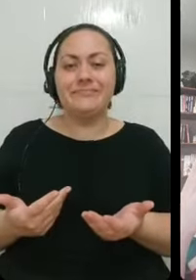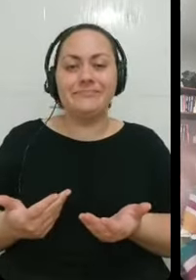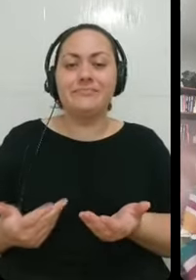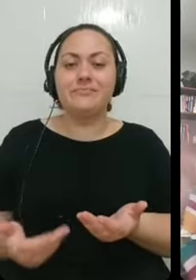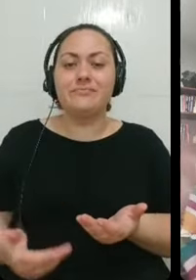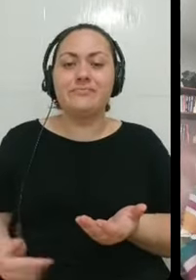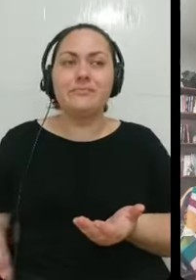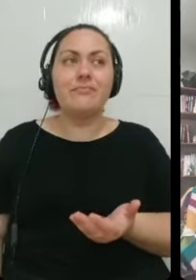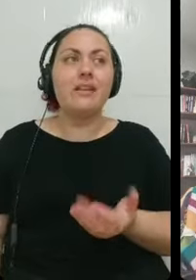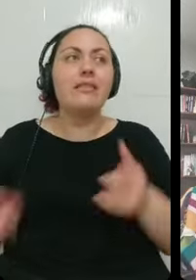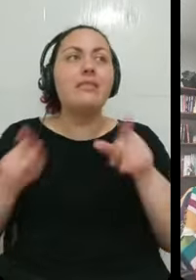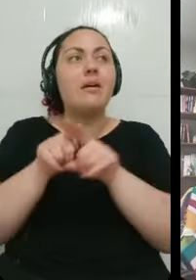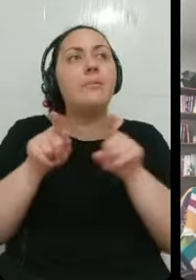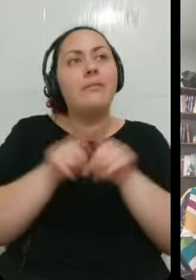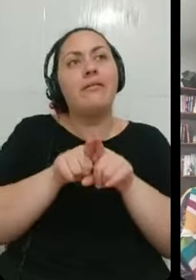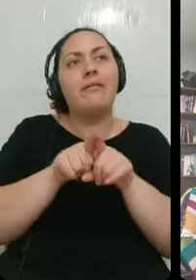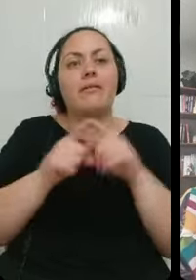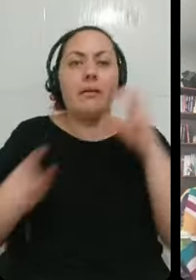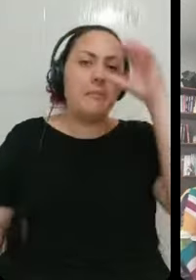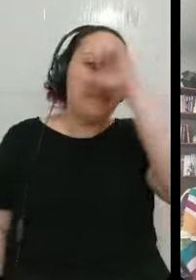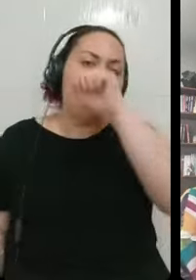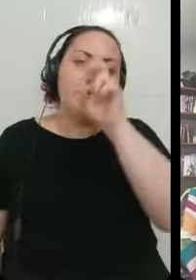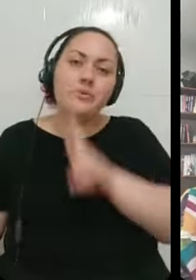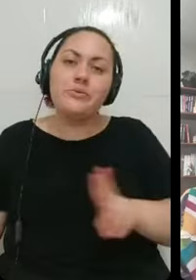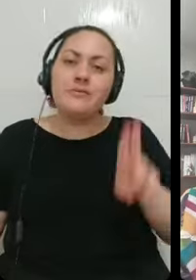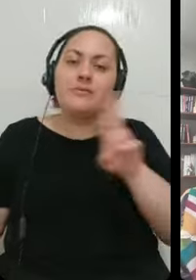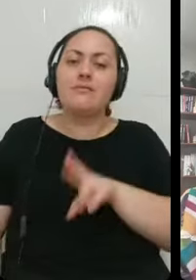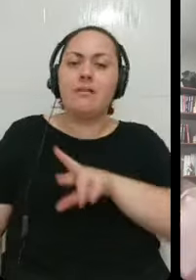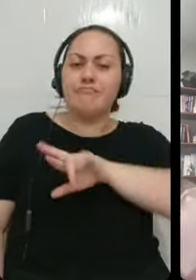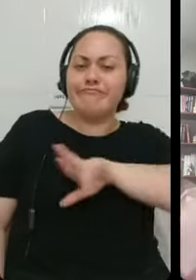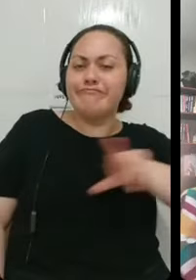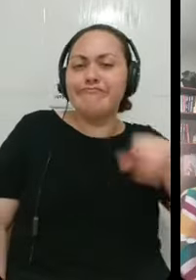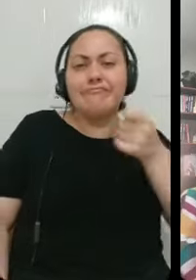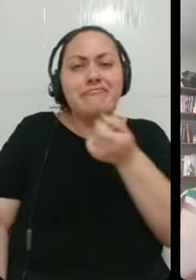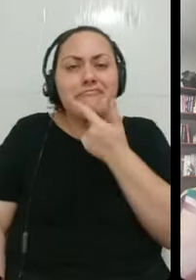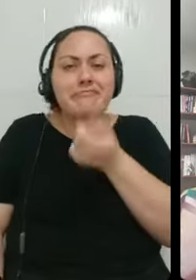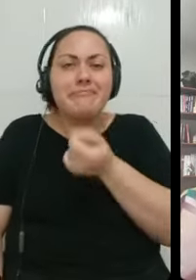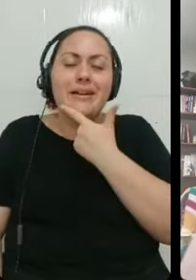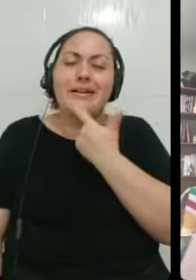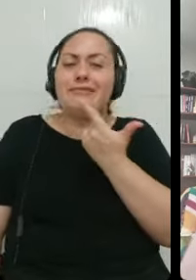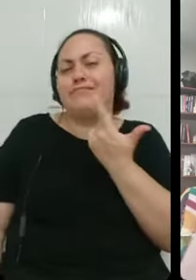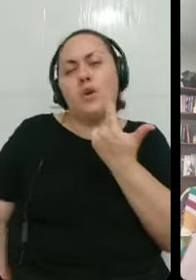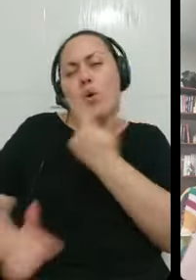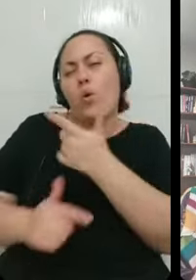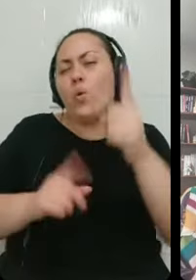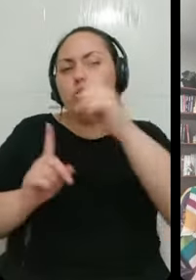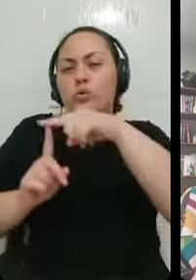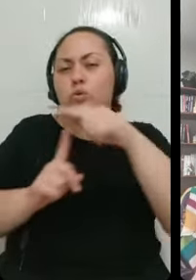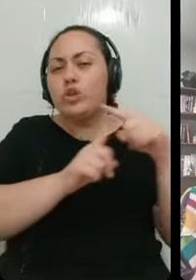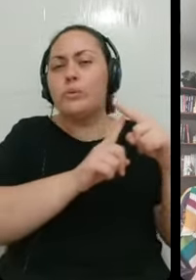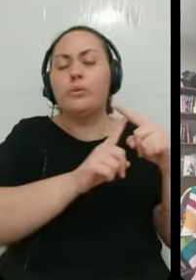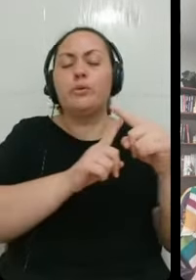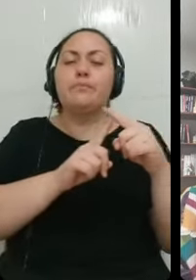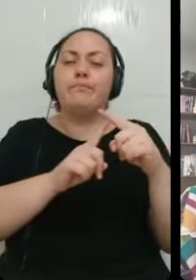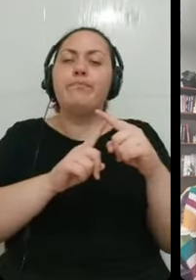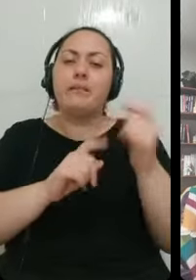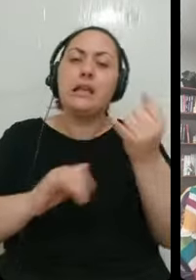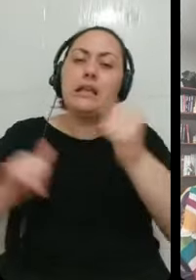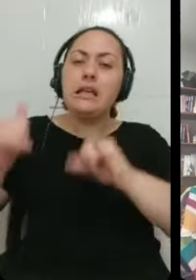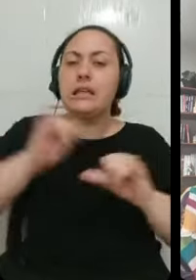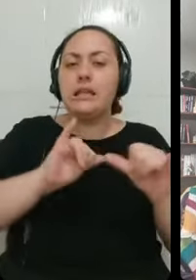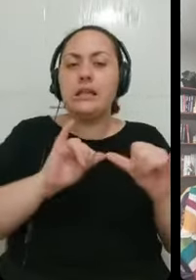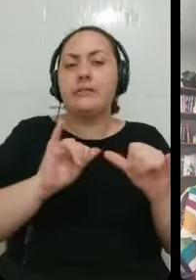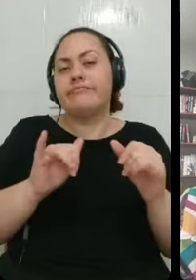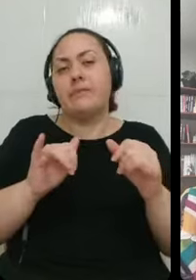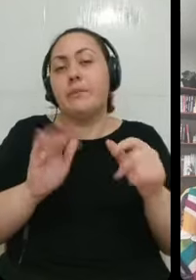uso, né, dos mais variados medicamentos e outras formas, outras preparações, né, como